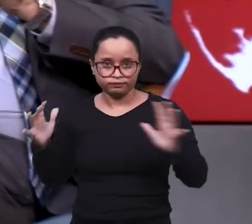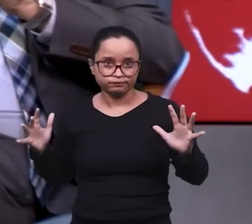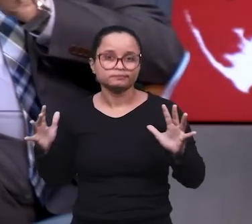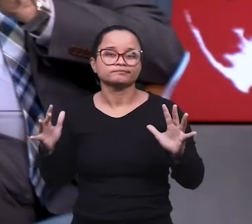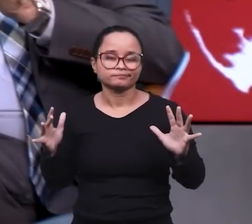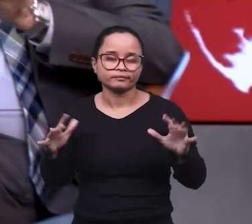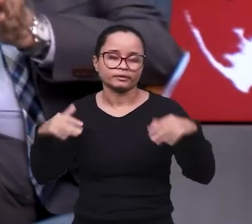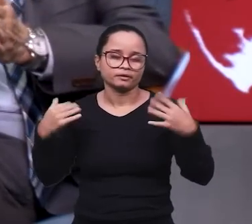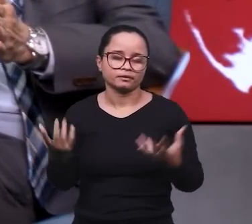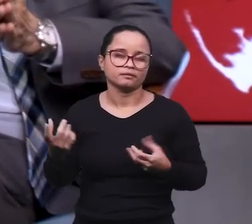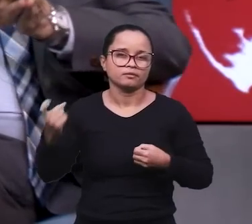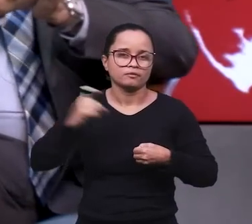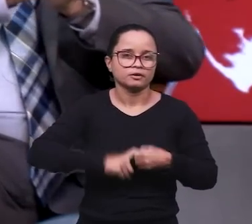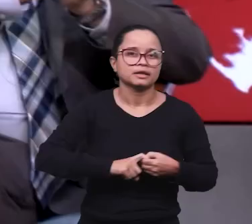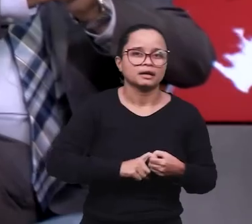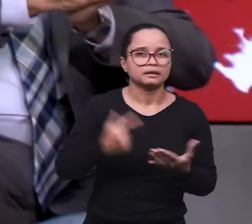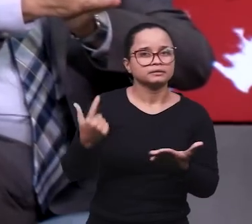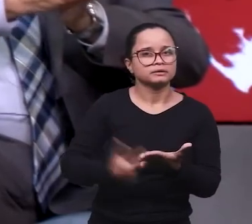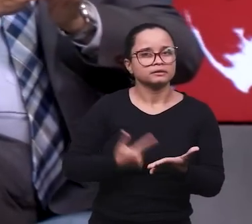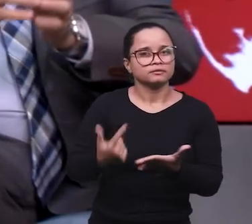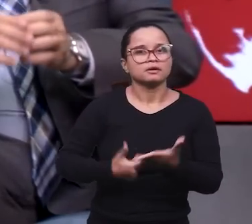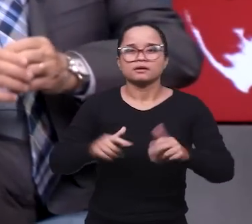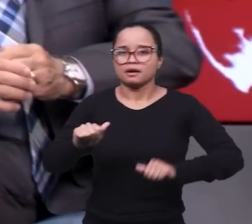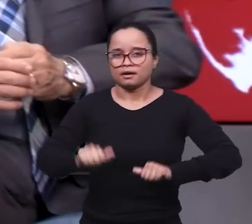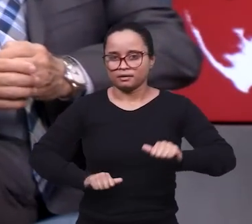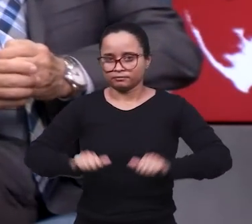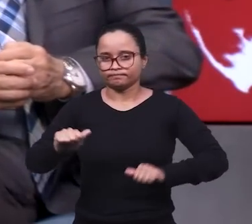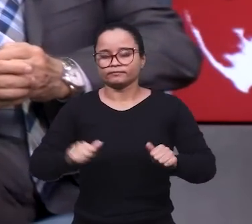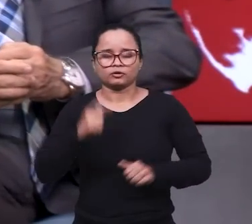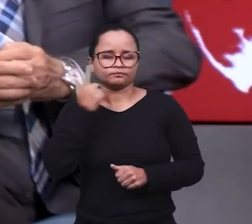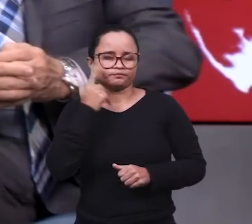glorificado. Vamos voltar lá no livro de Atos.